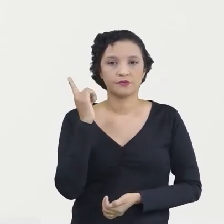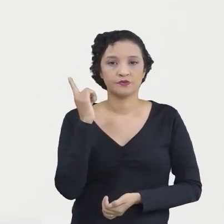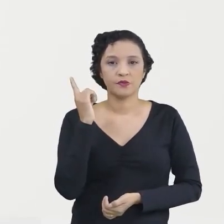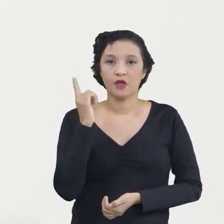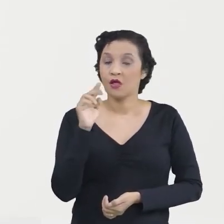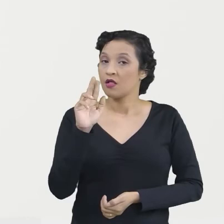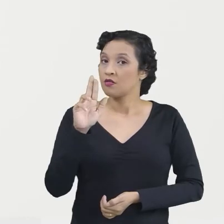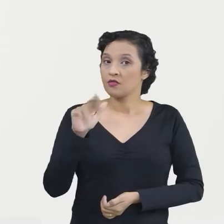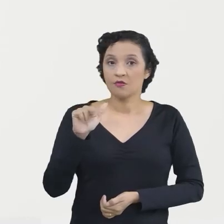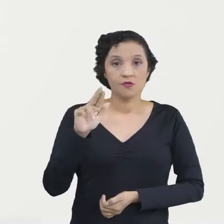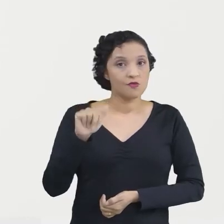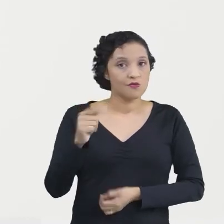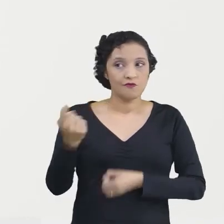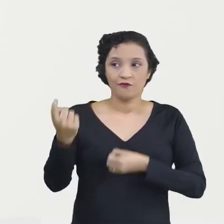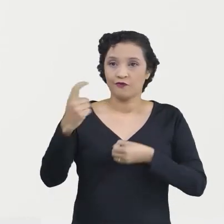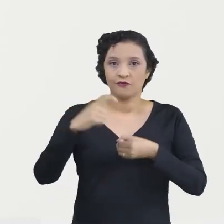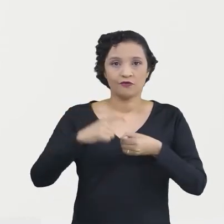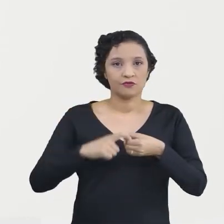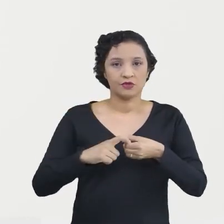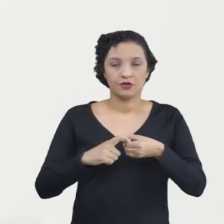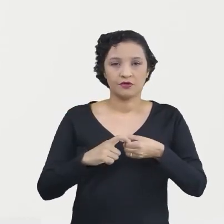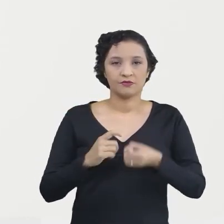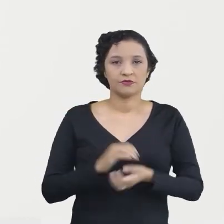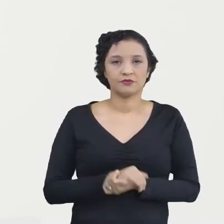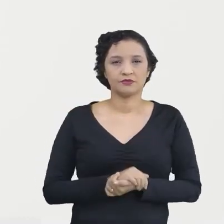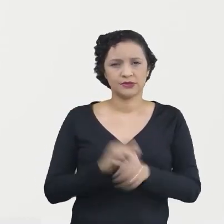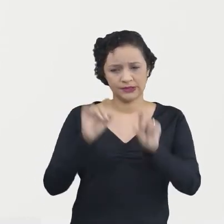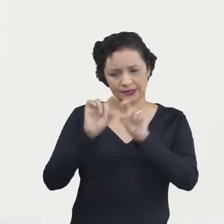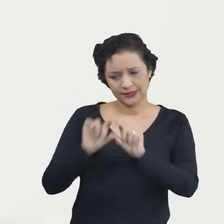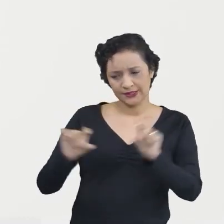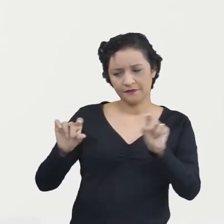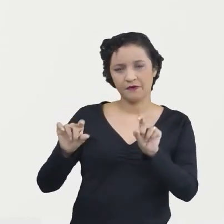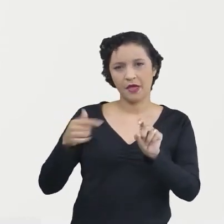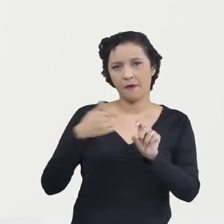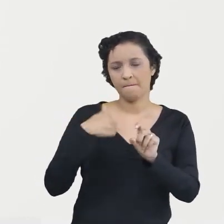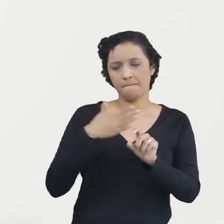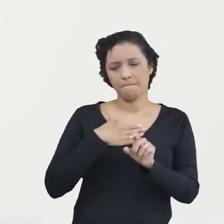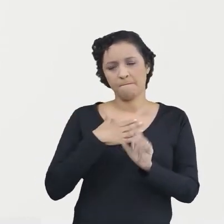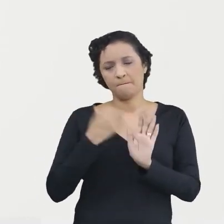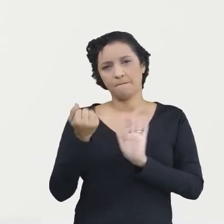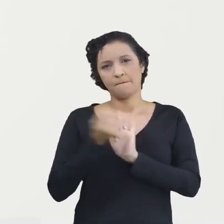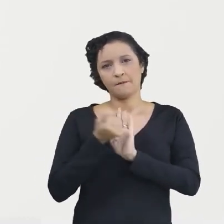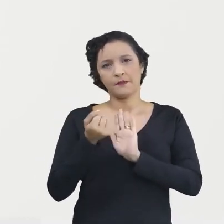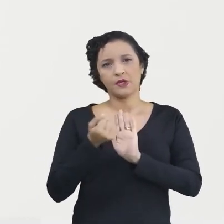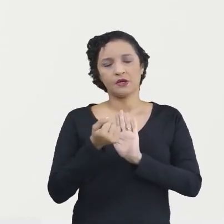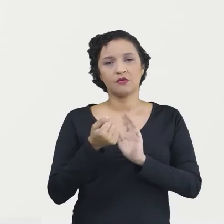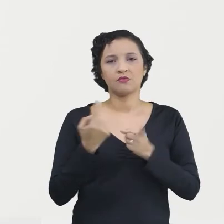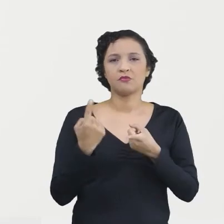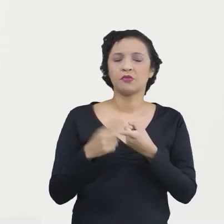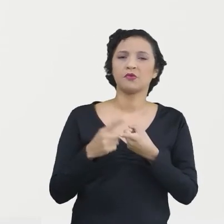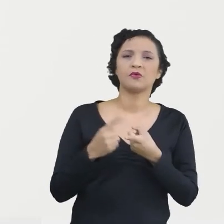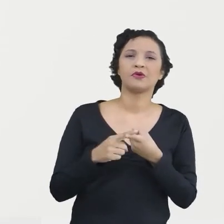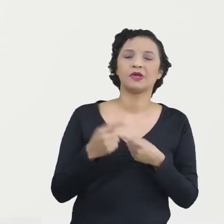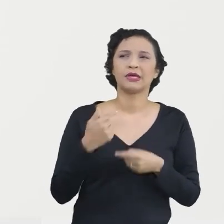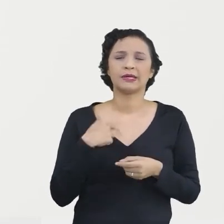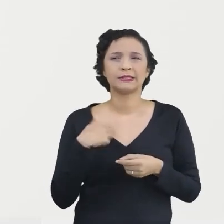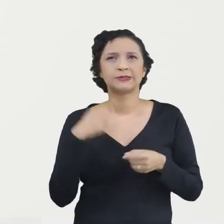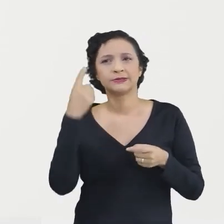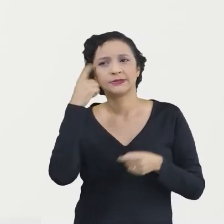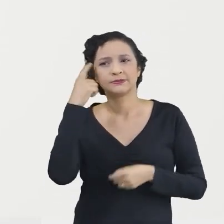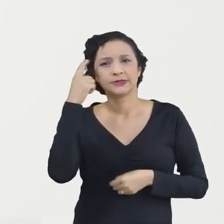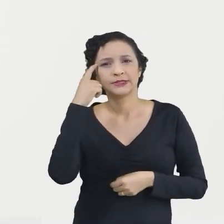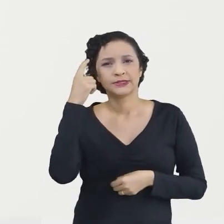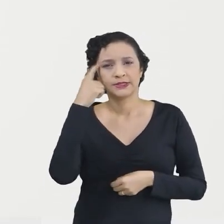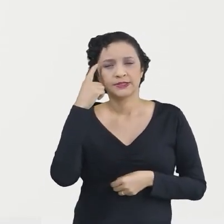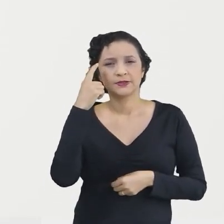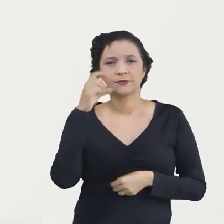voltar. Esse verso aqui me marcou, me deixou marcado e fez eu ter minha interpretação. Se eu